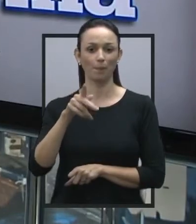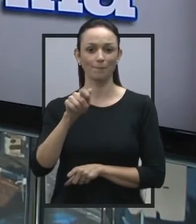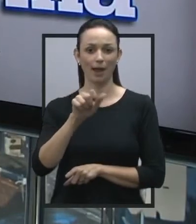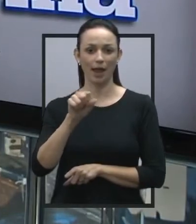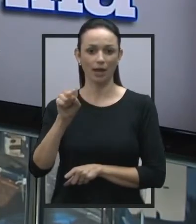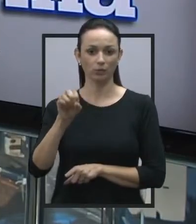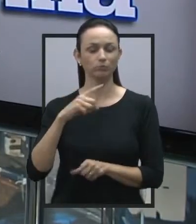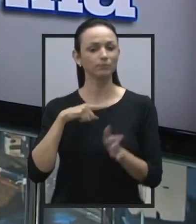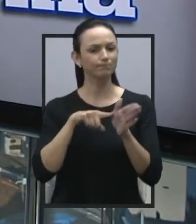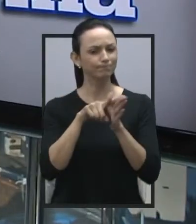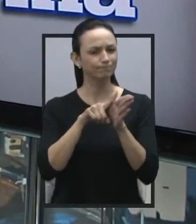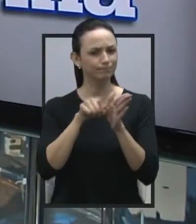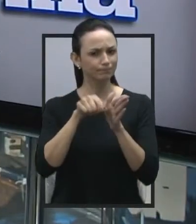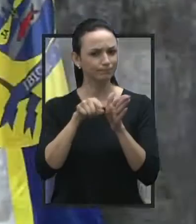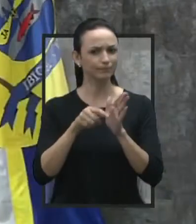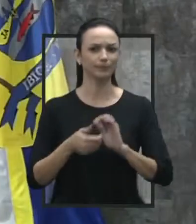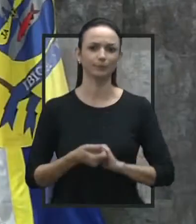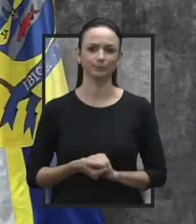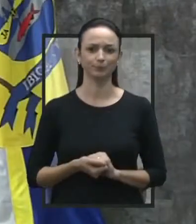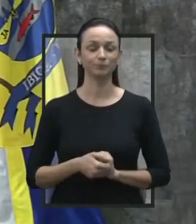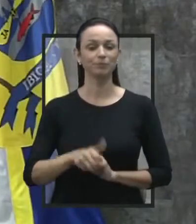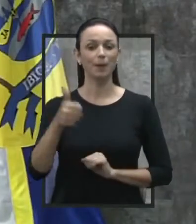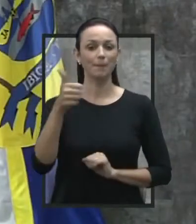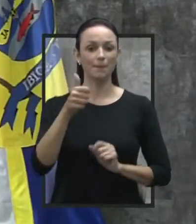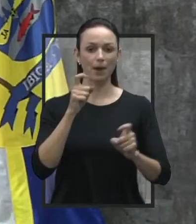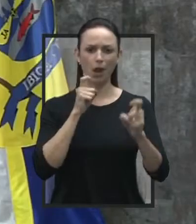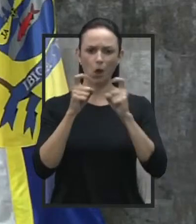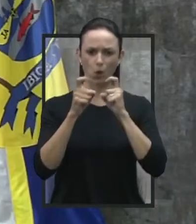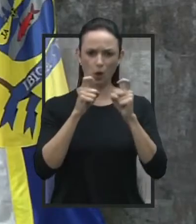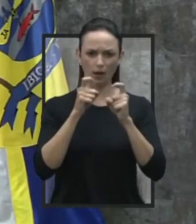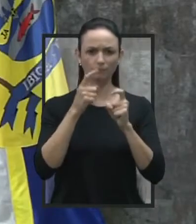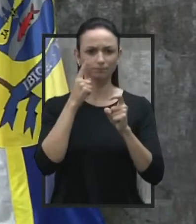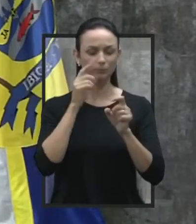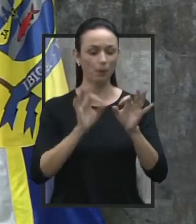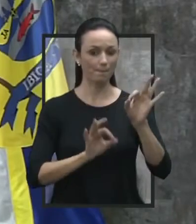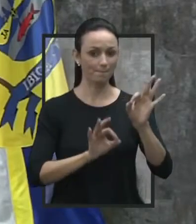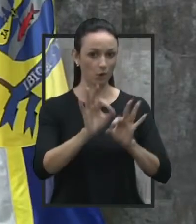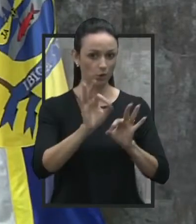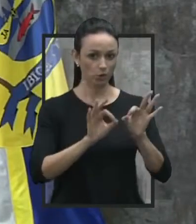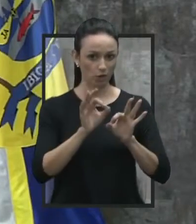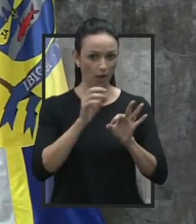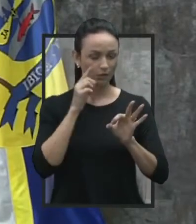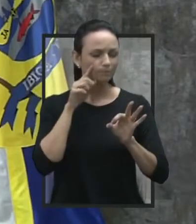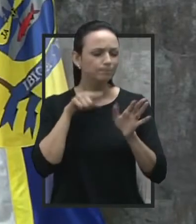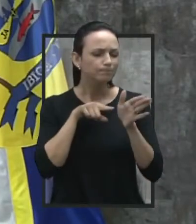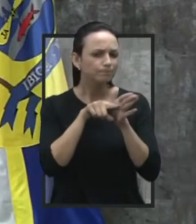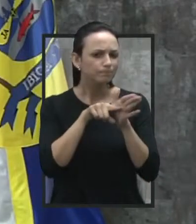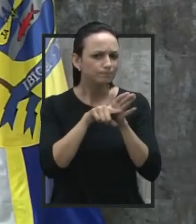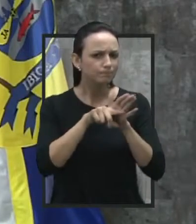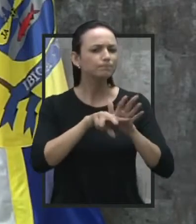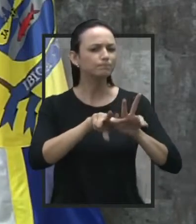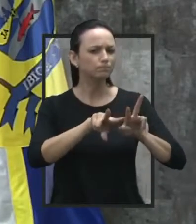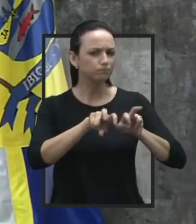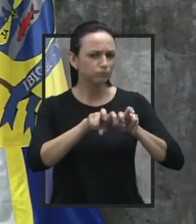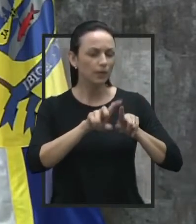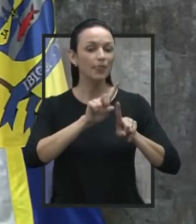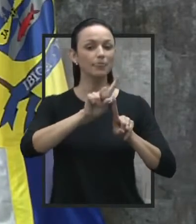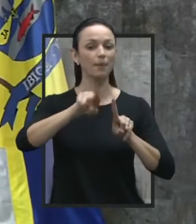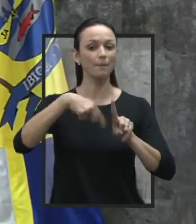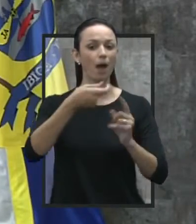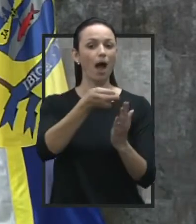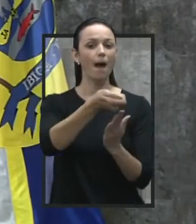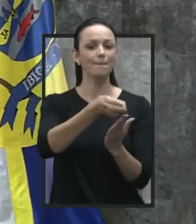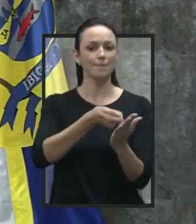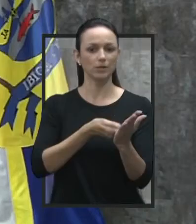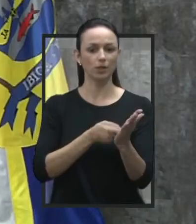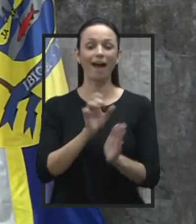o teor dessas emendas. Naquela primeira reunião, eles analisam o projeto em si e agora eles emitem um parecer